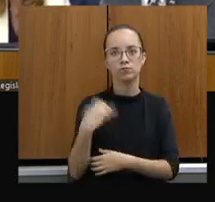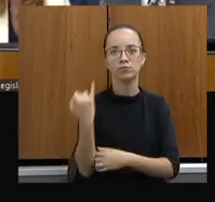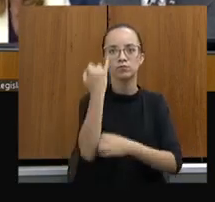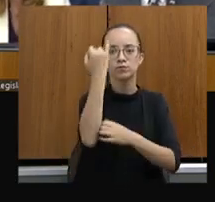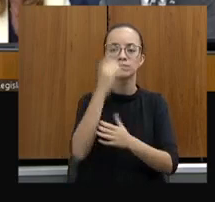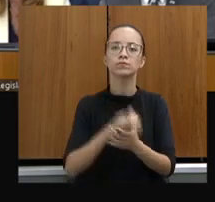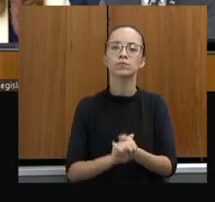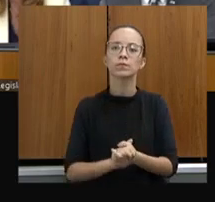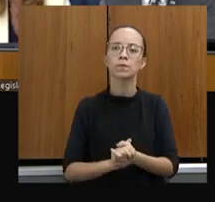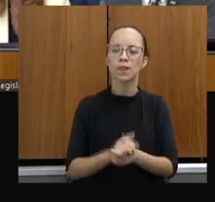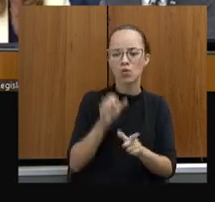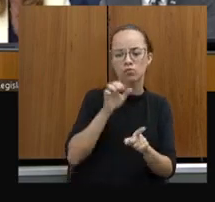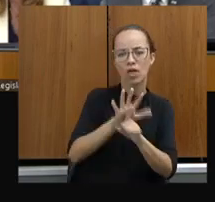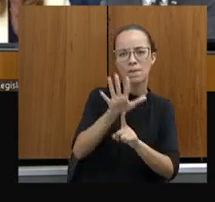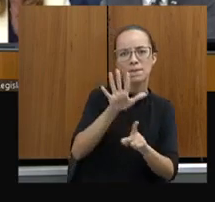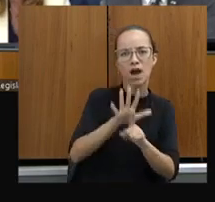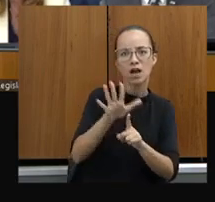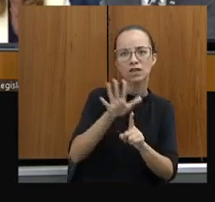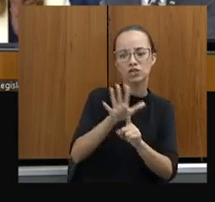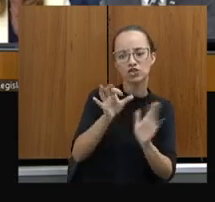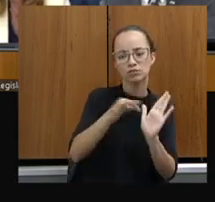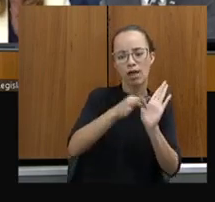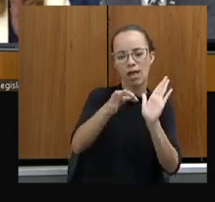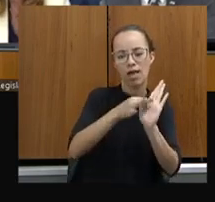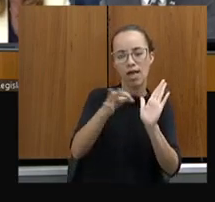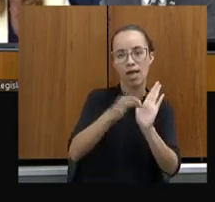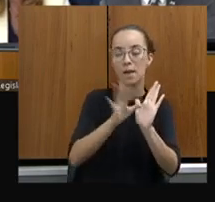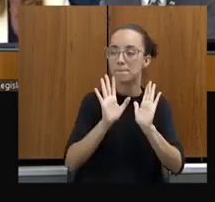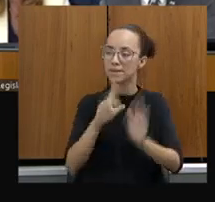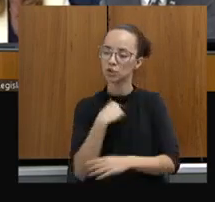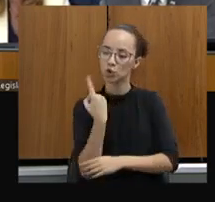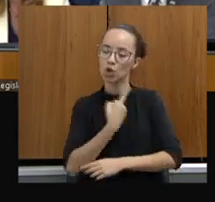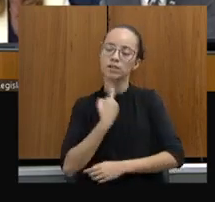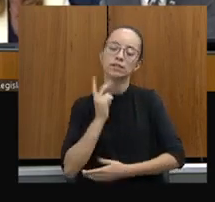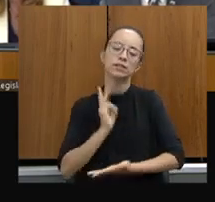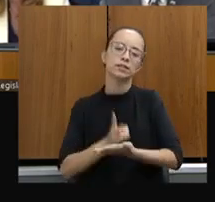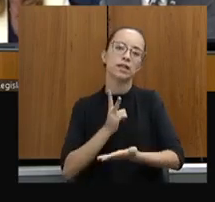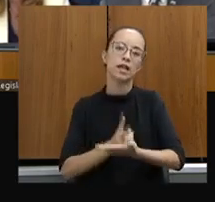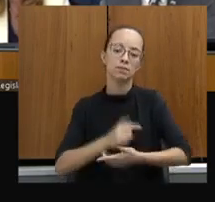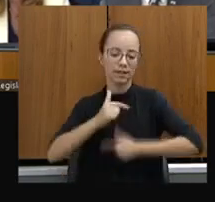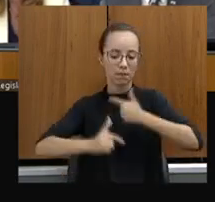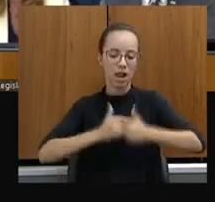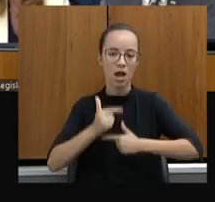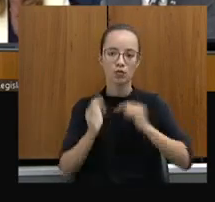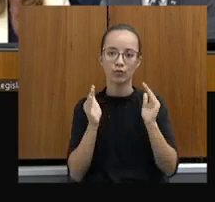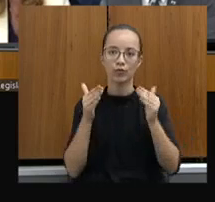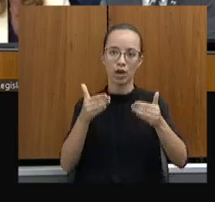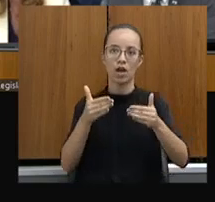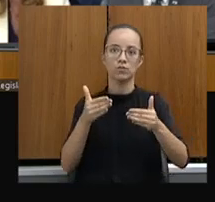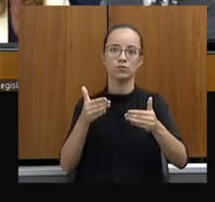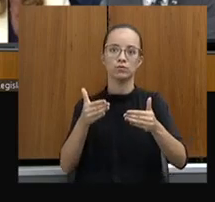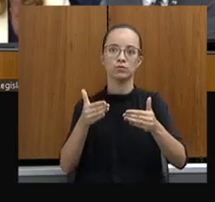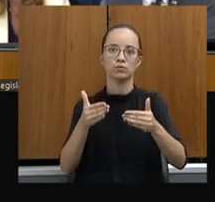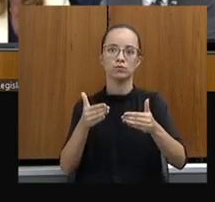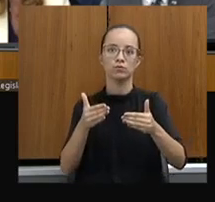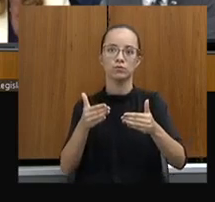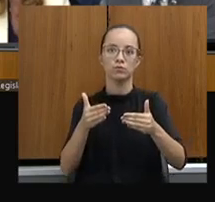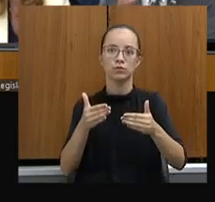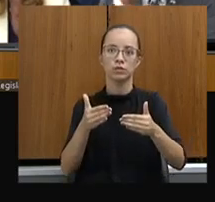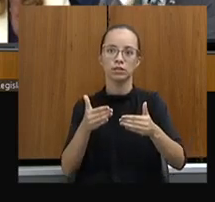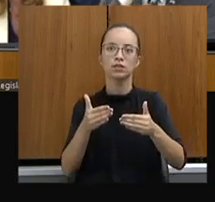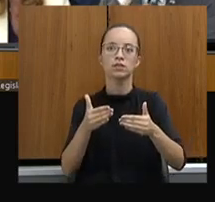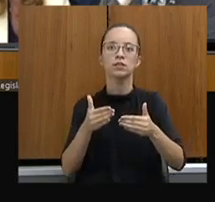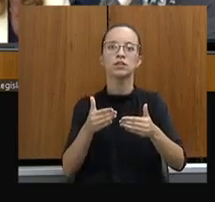apesar do grande volume de indicação Estamos lá sempre trabalhando para tentar chegar no máximo da execução de